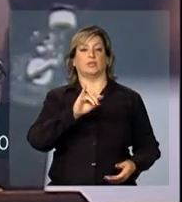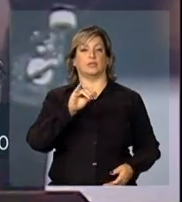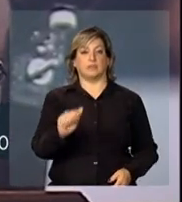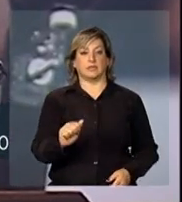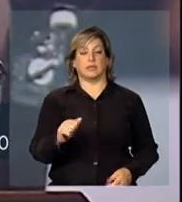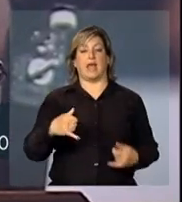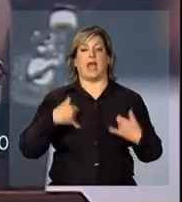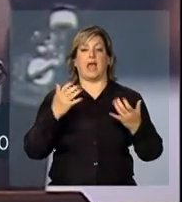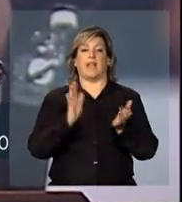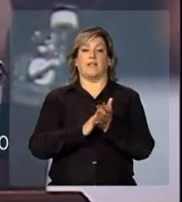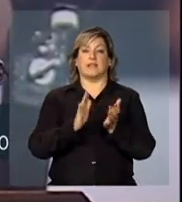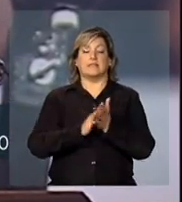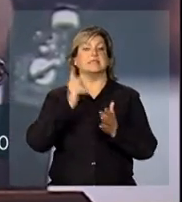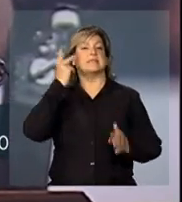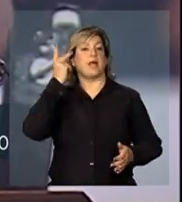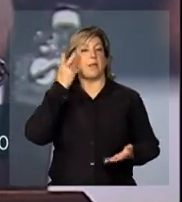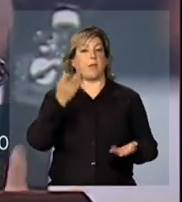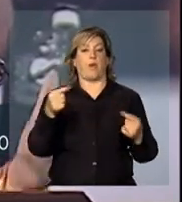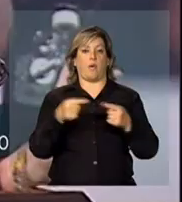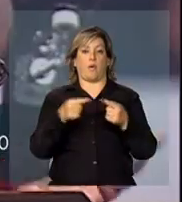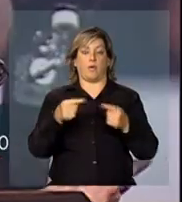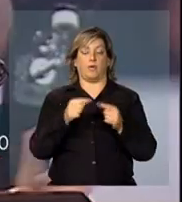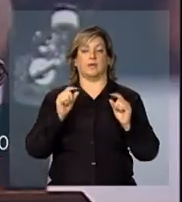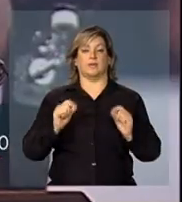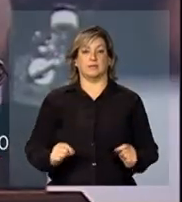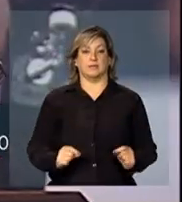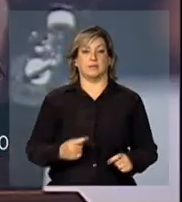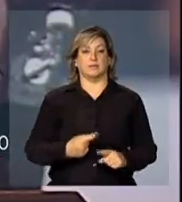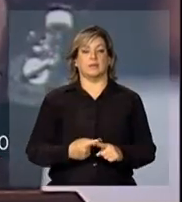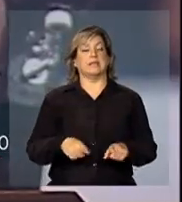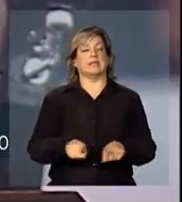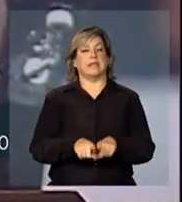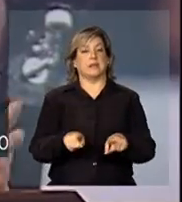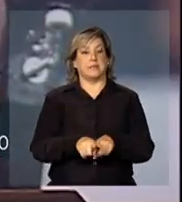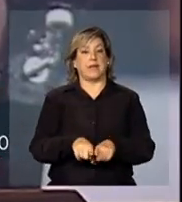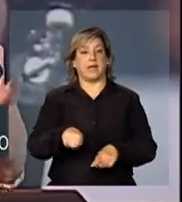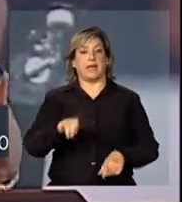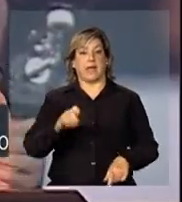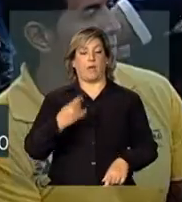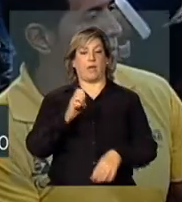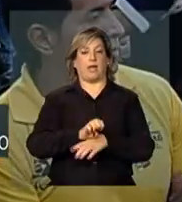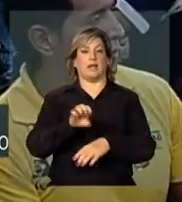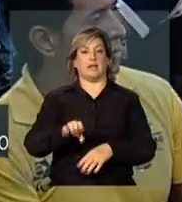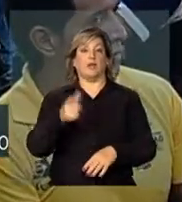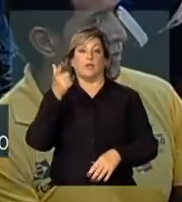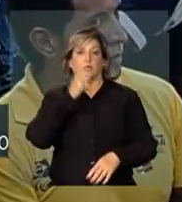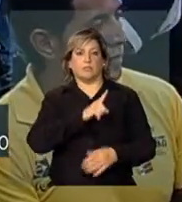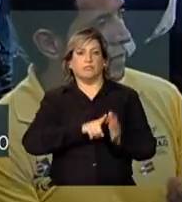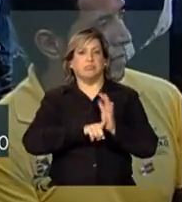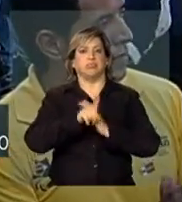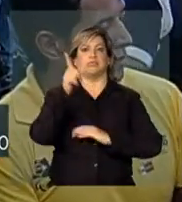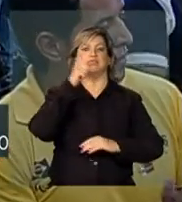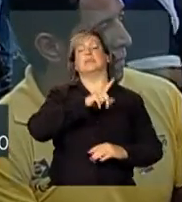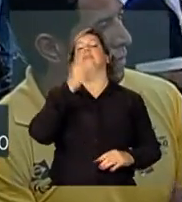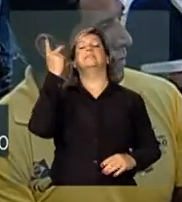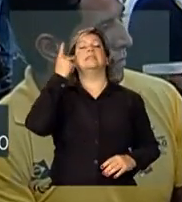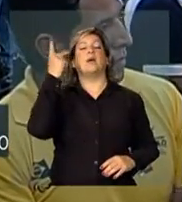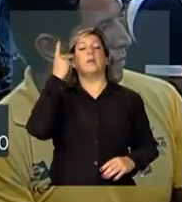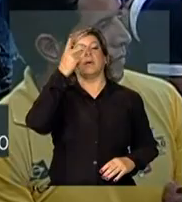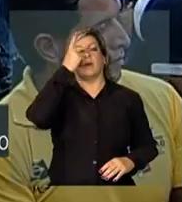do aniversário de São Paulo que também é o estado que chegou lá uma